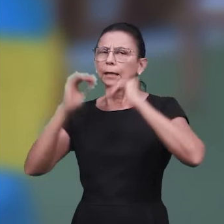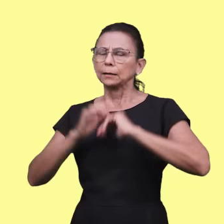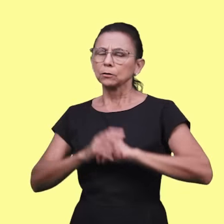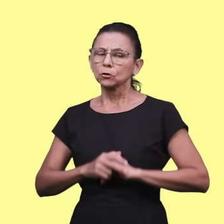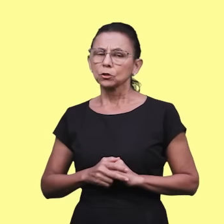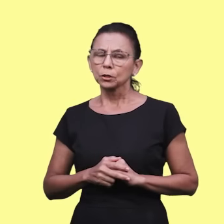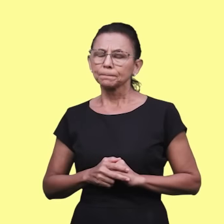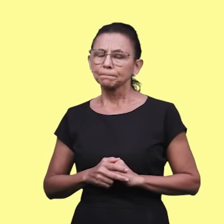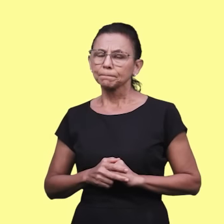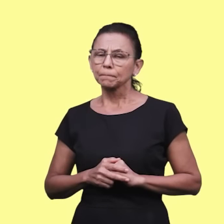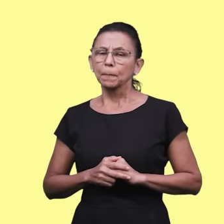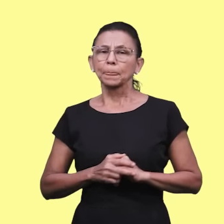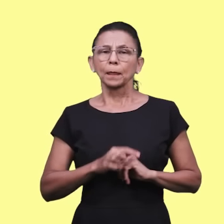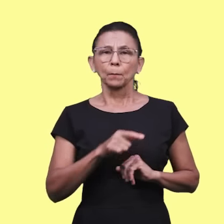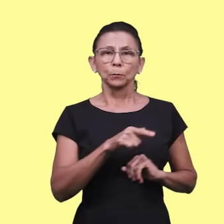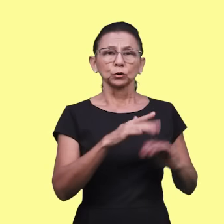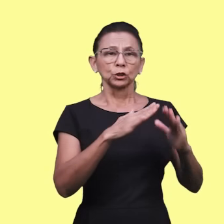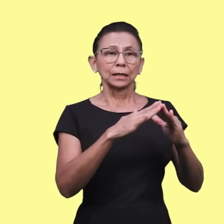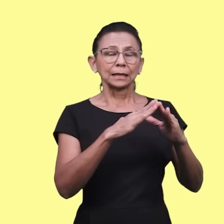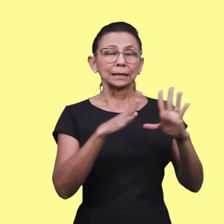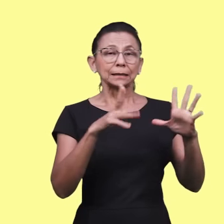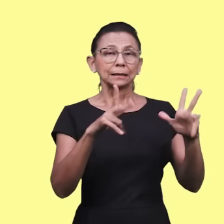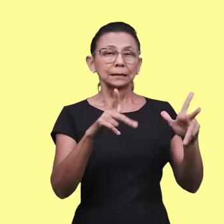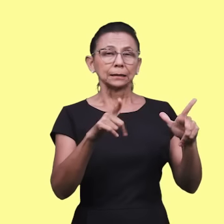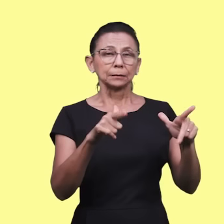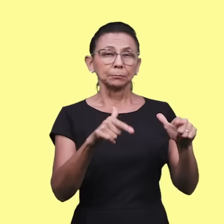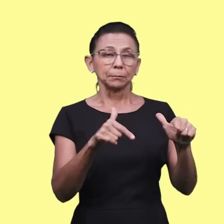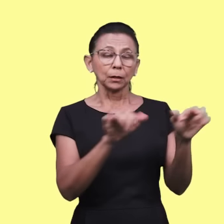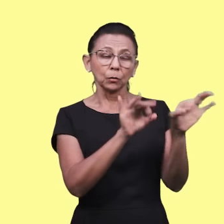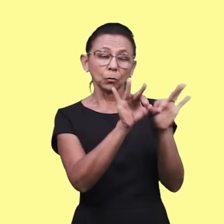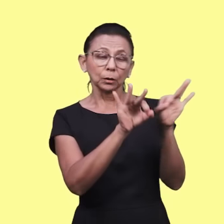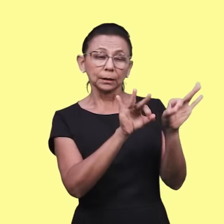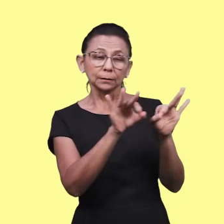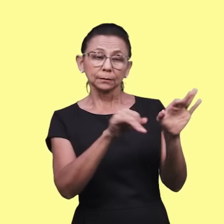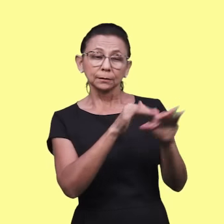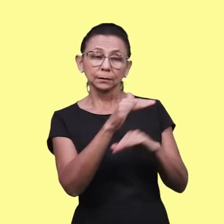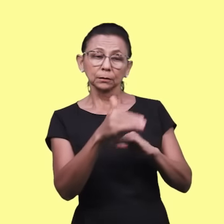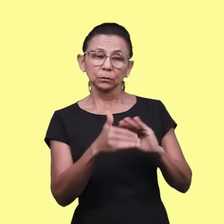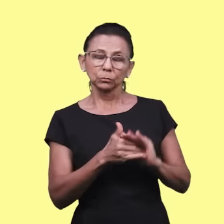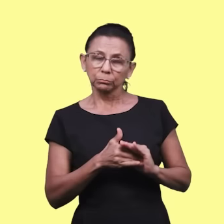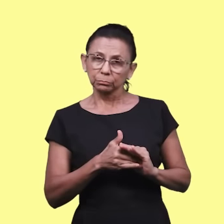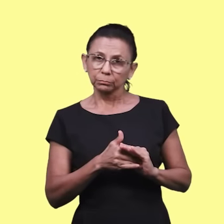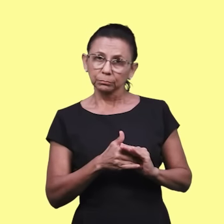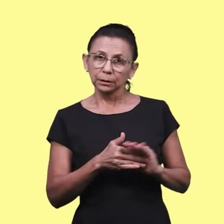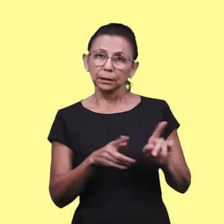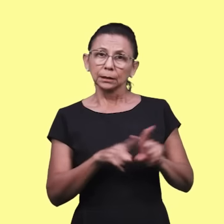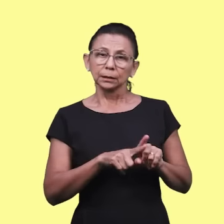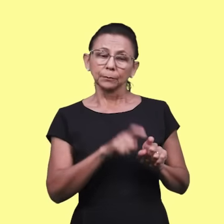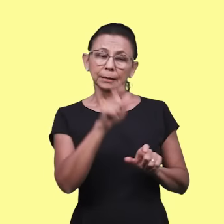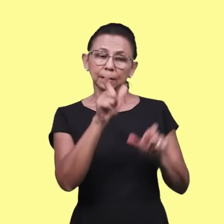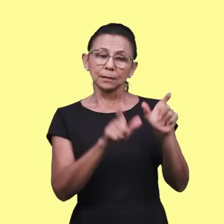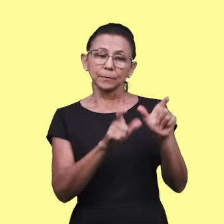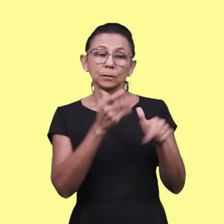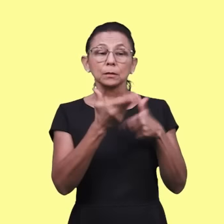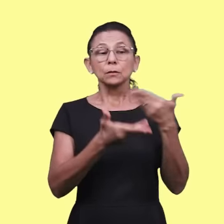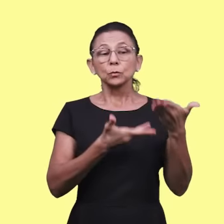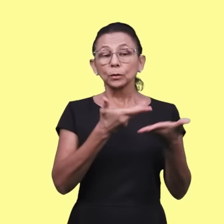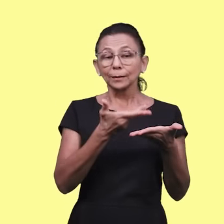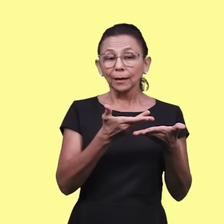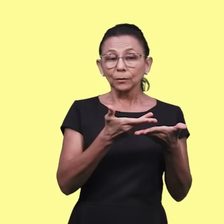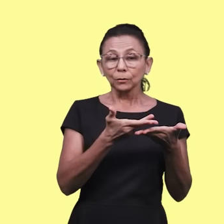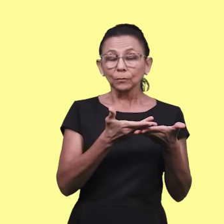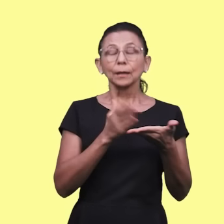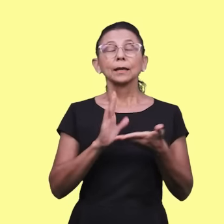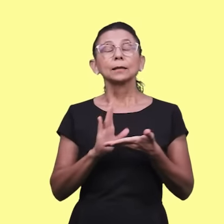tudo limpo, tudo em perfeitas condições, cuidando daqueles funcionários, para que quando o seu senhor